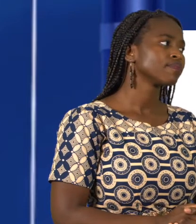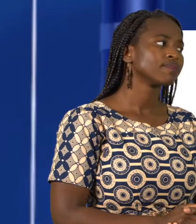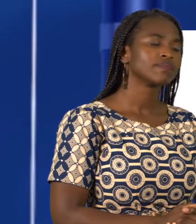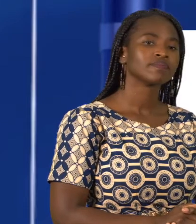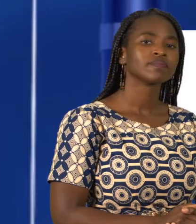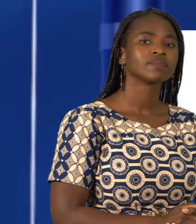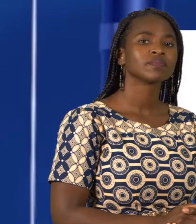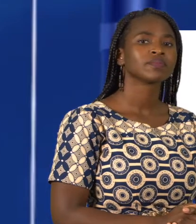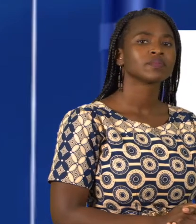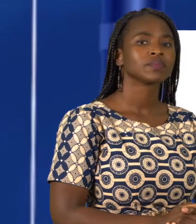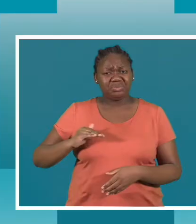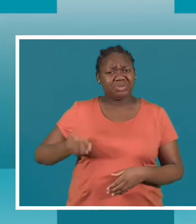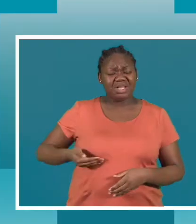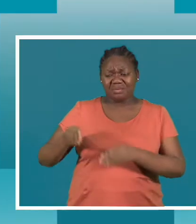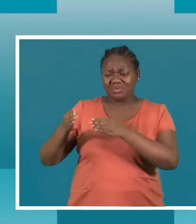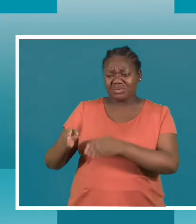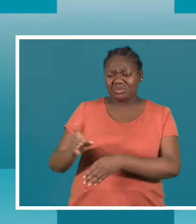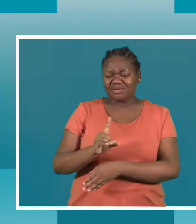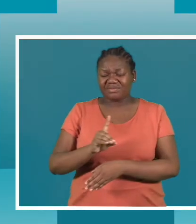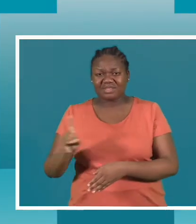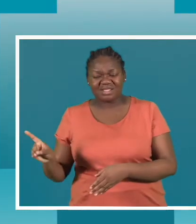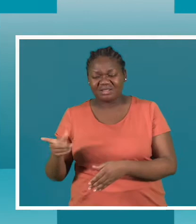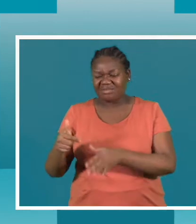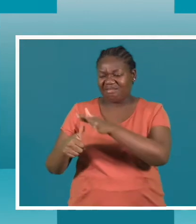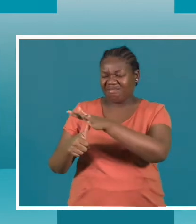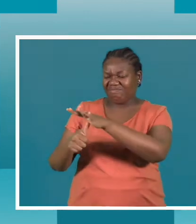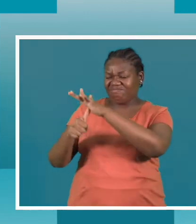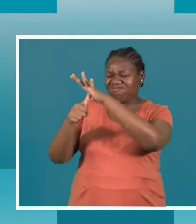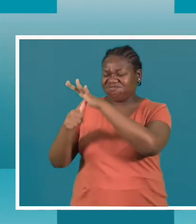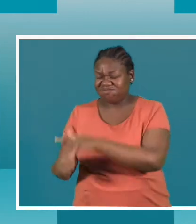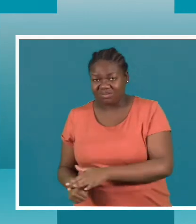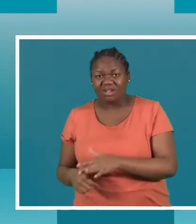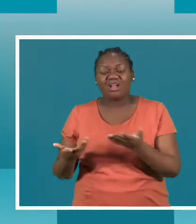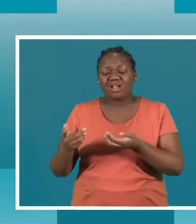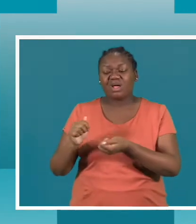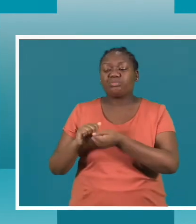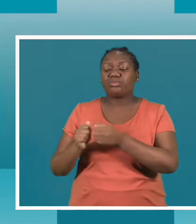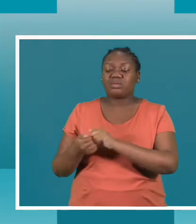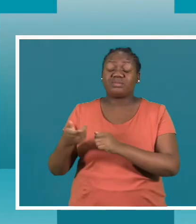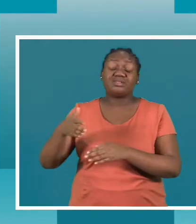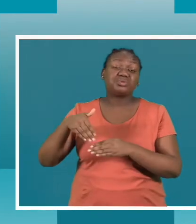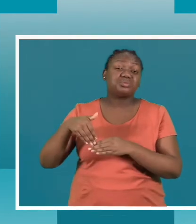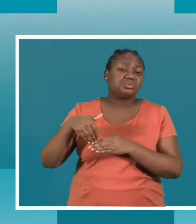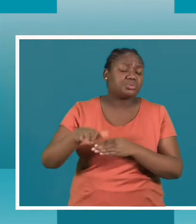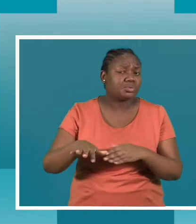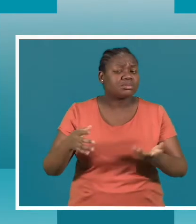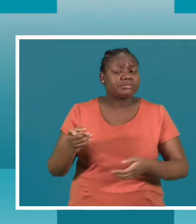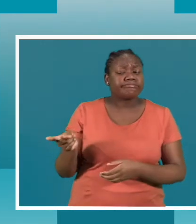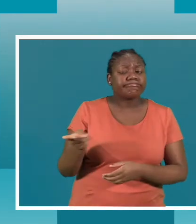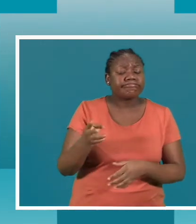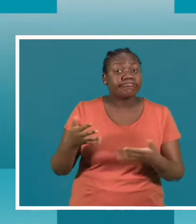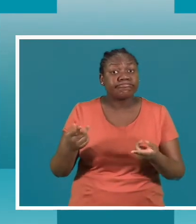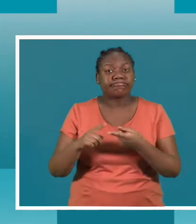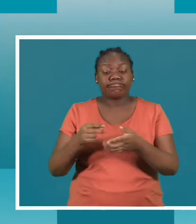abandonadas por serem mulheres com deficiência. A discriminação de pessoas com deficiência devido à sua condição física continua a ser um